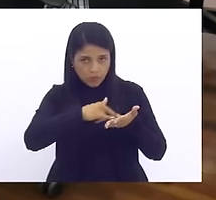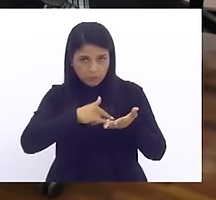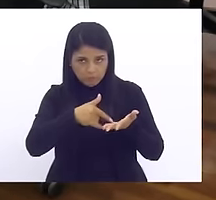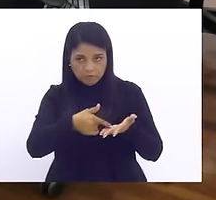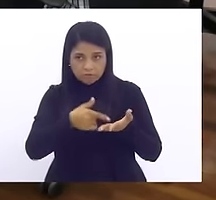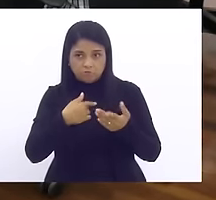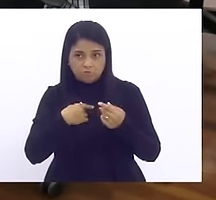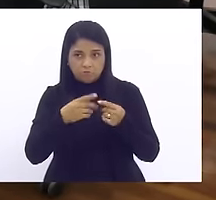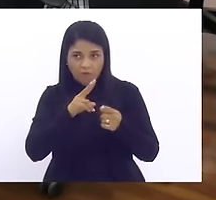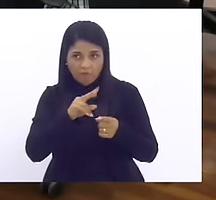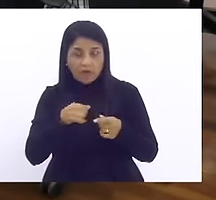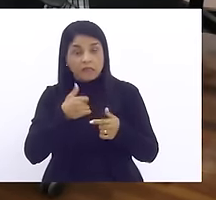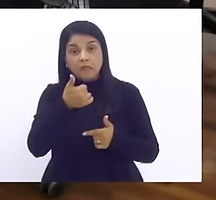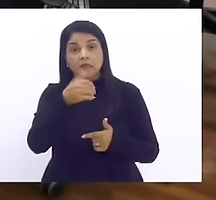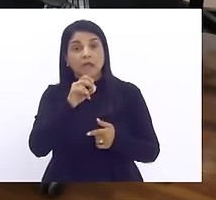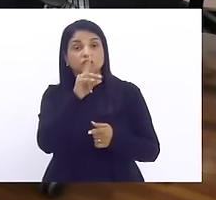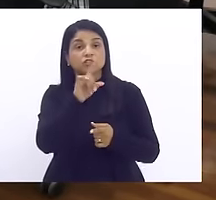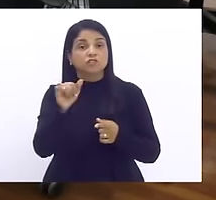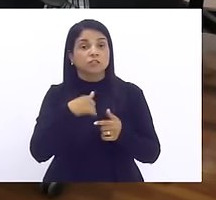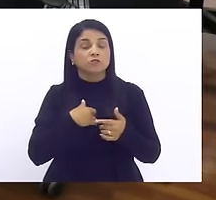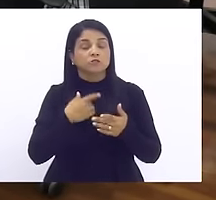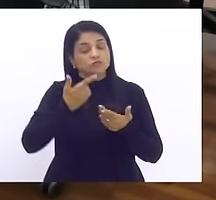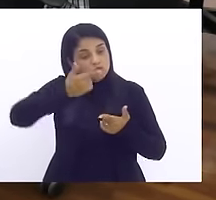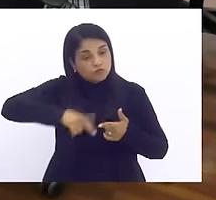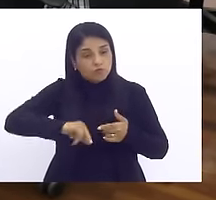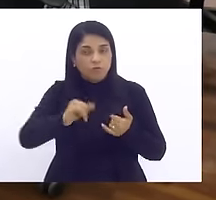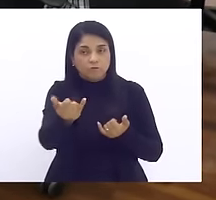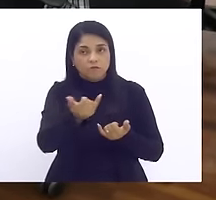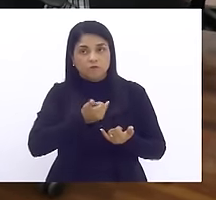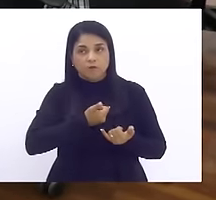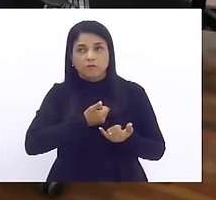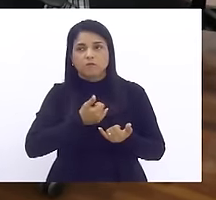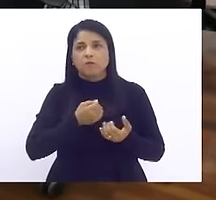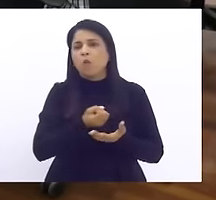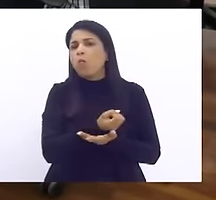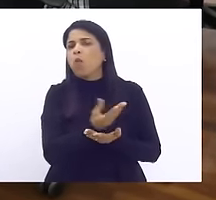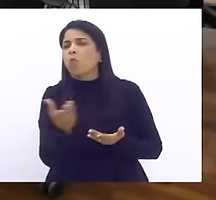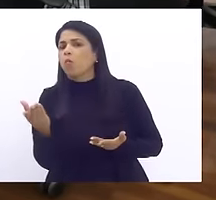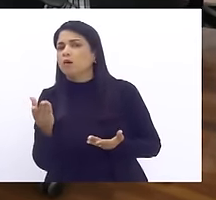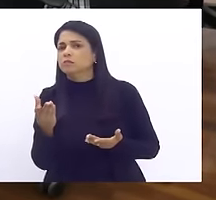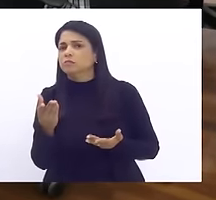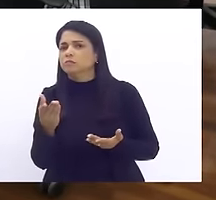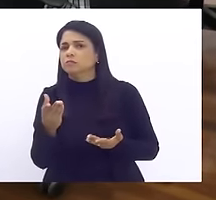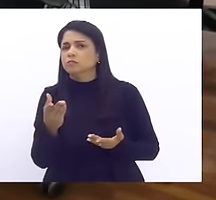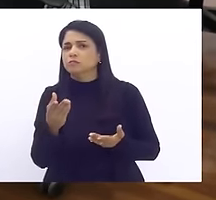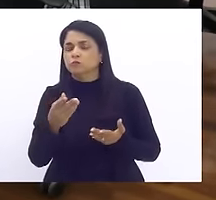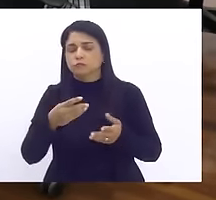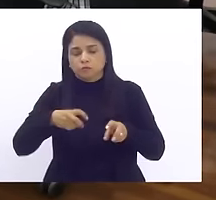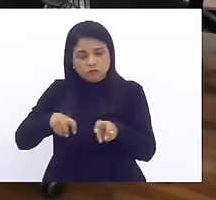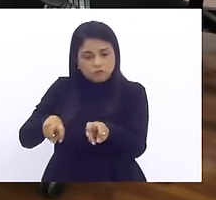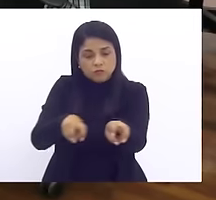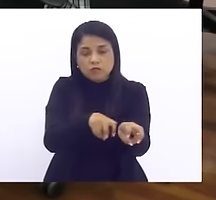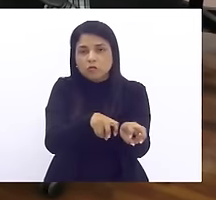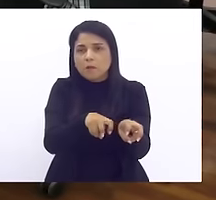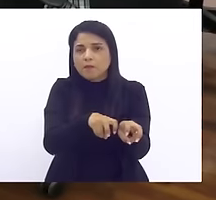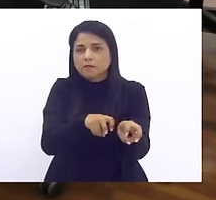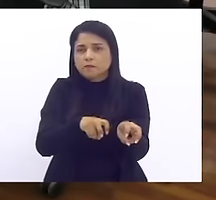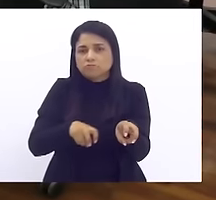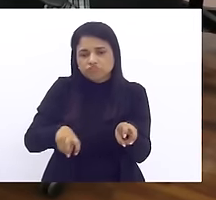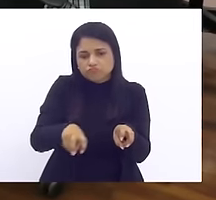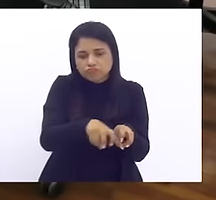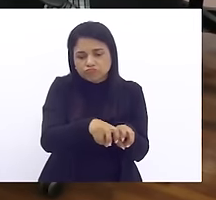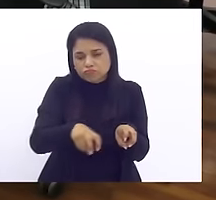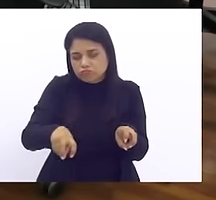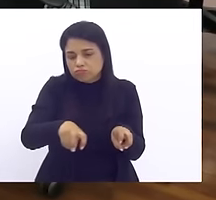Prontinho pode repetir Exatamente são quantos Patos que a pele Opera quatro partes